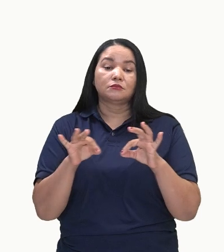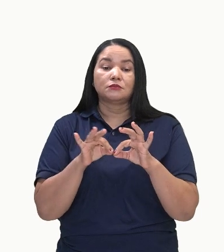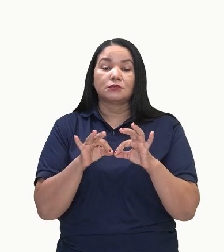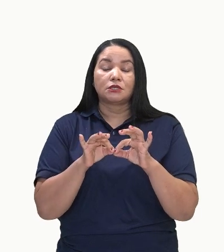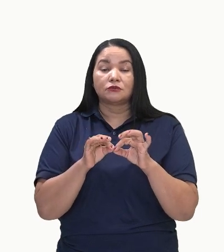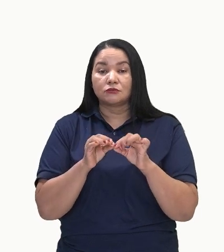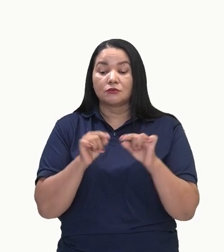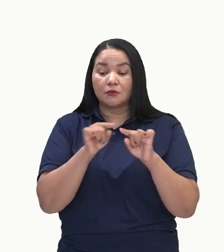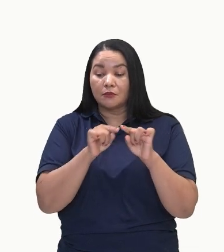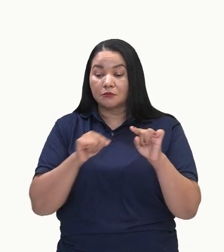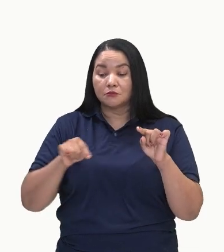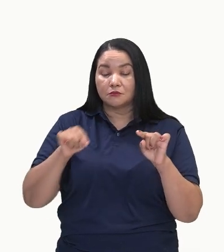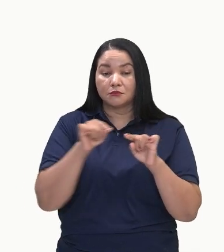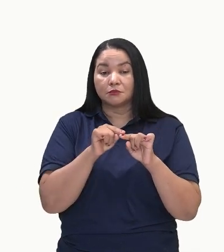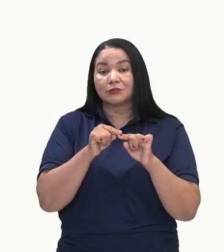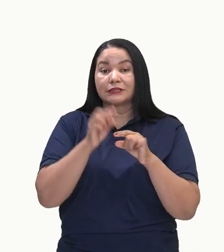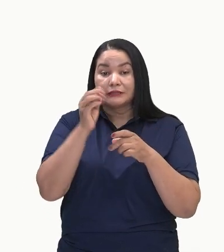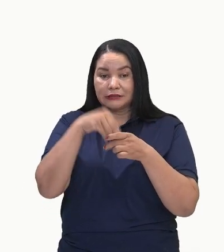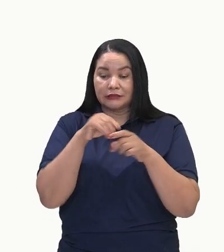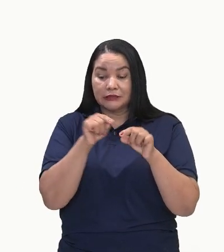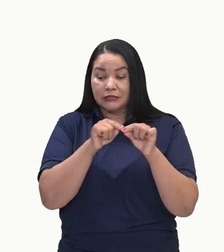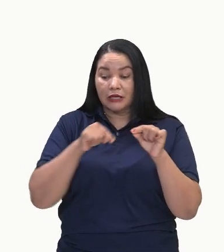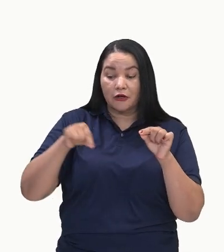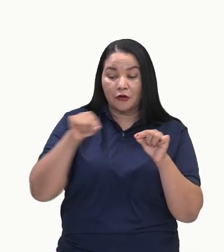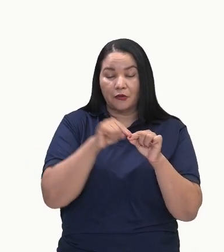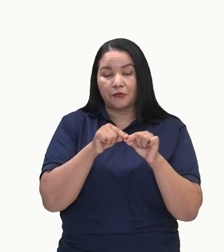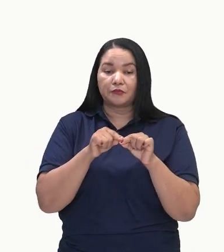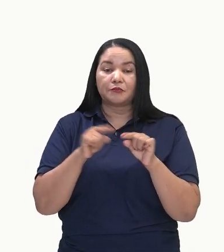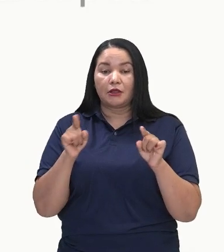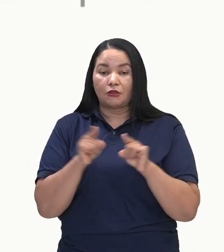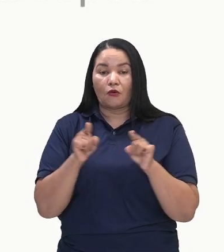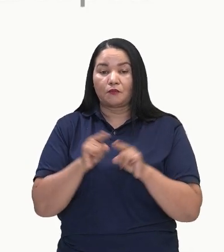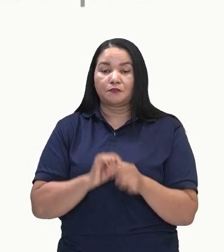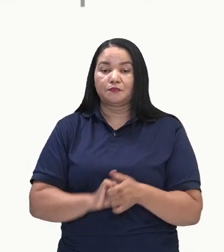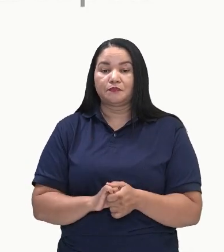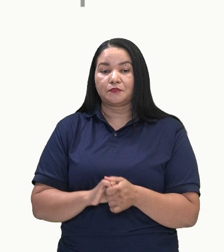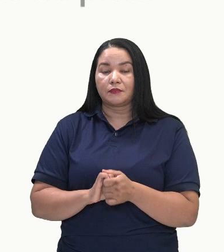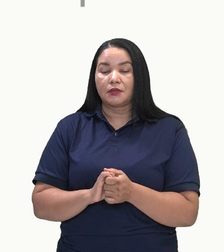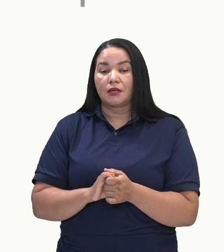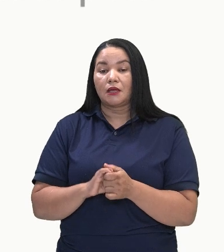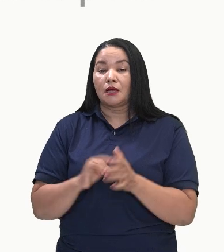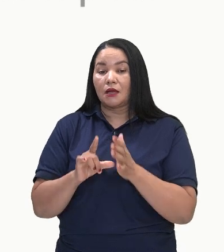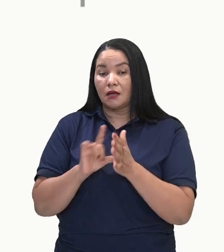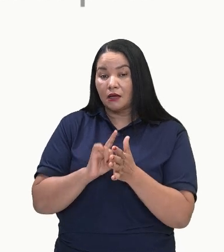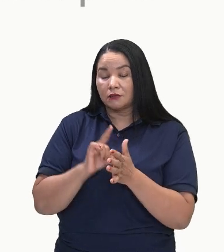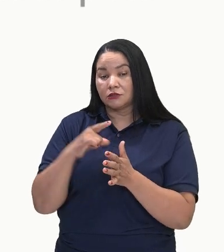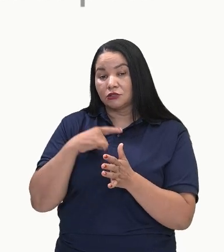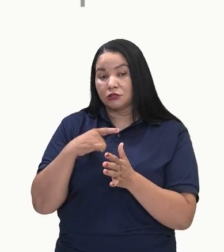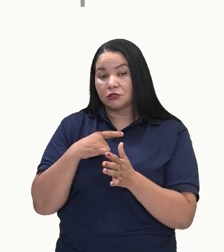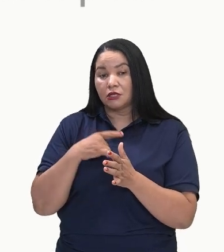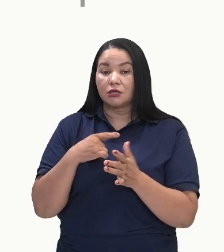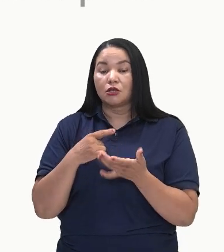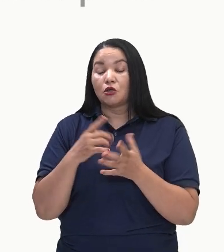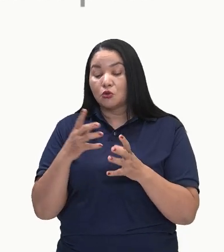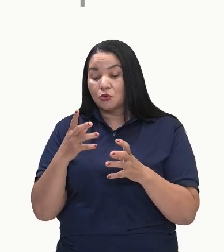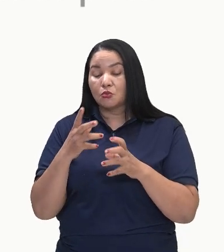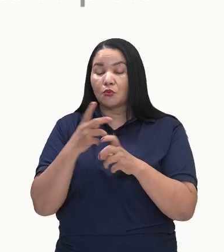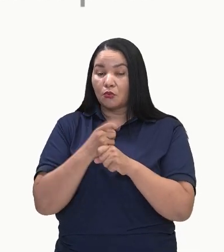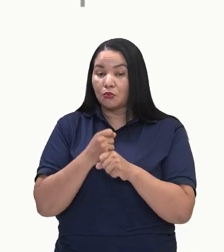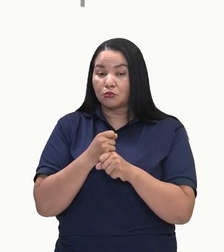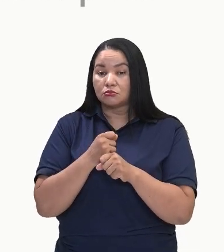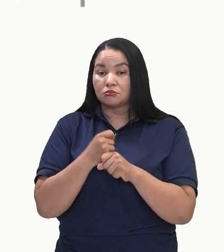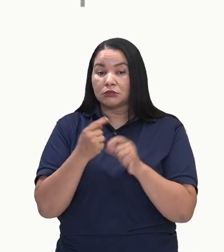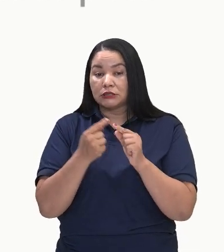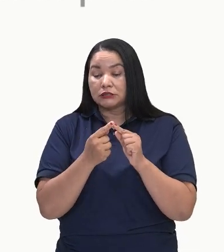interna, tá bom? E aqui na cartela anterior, que nós temos aqui, ó, nós temos aqui o comprimento total que foi dado,